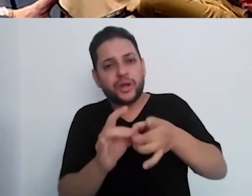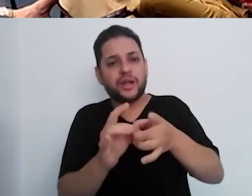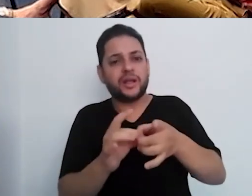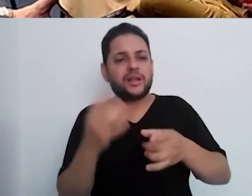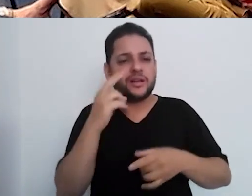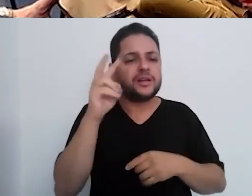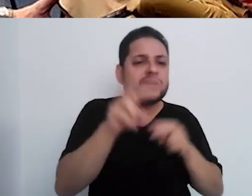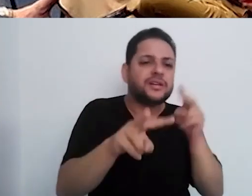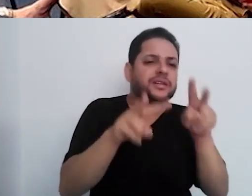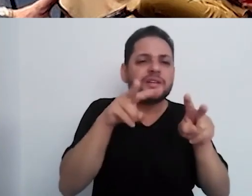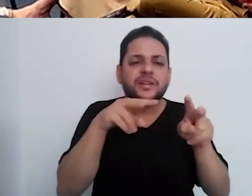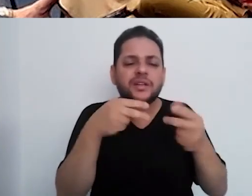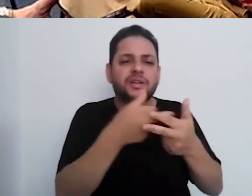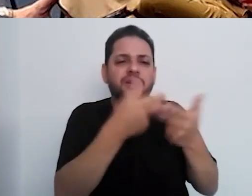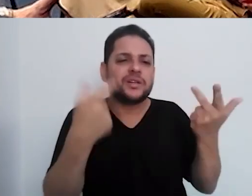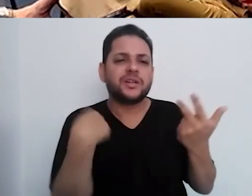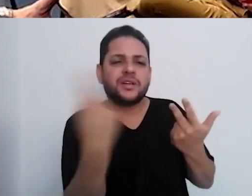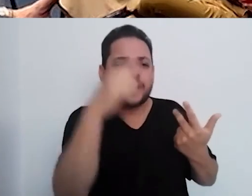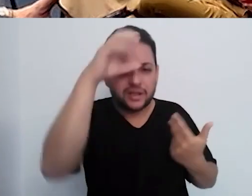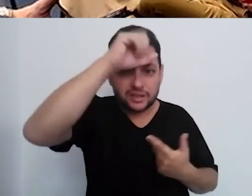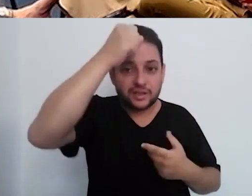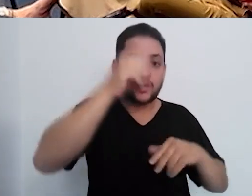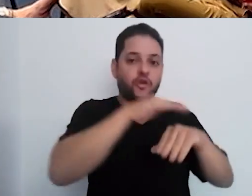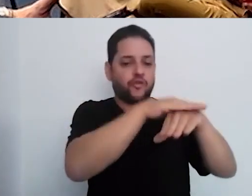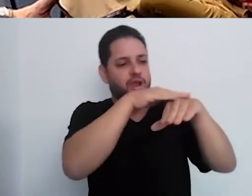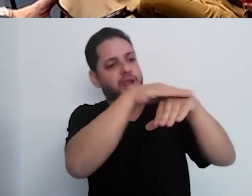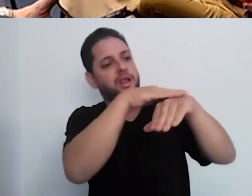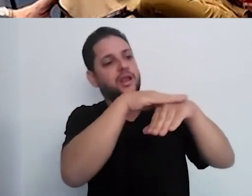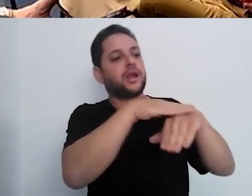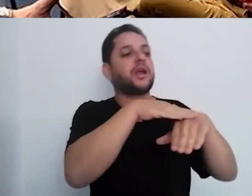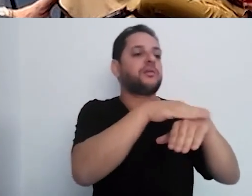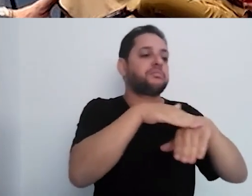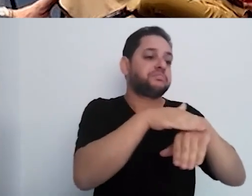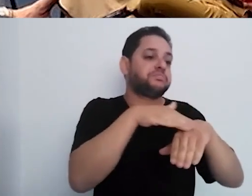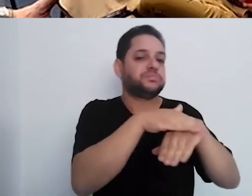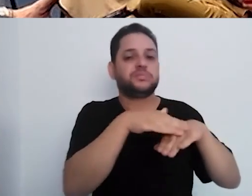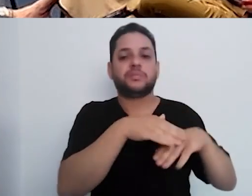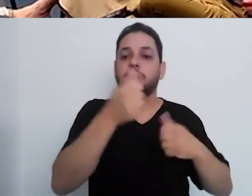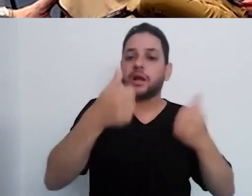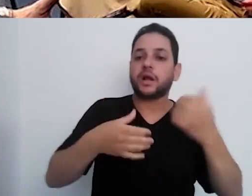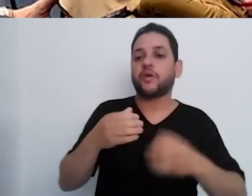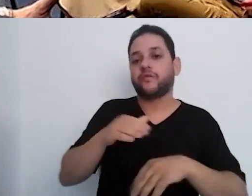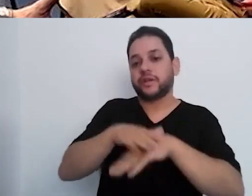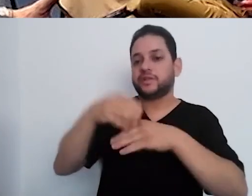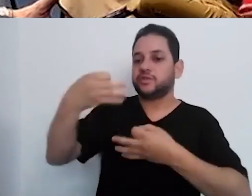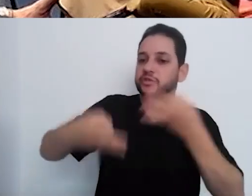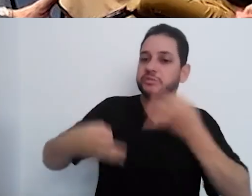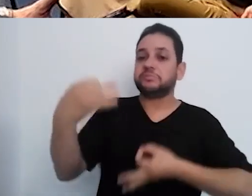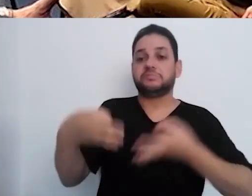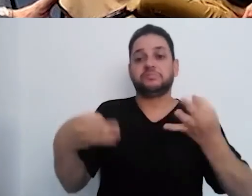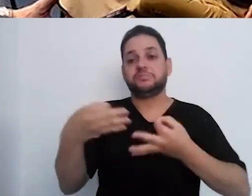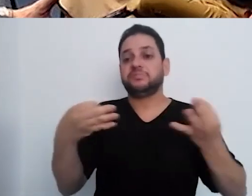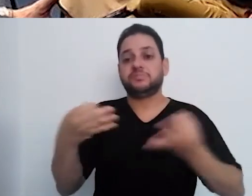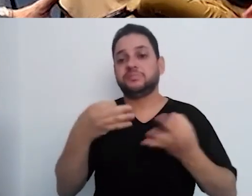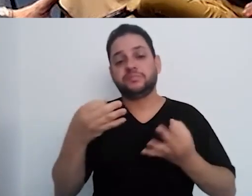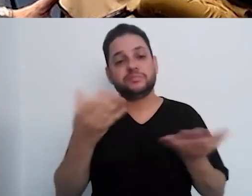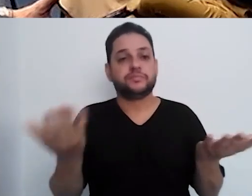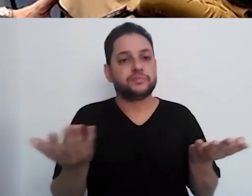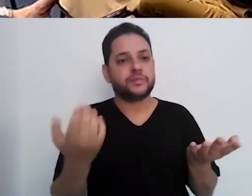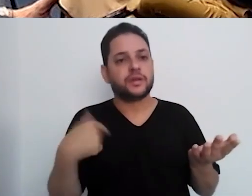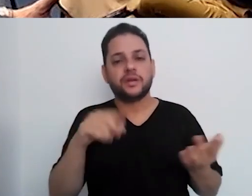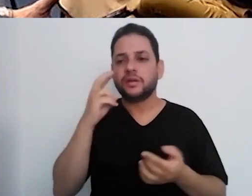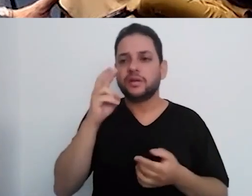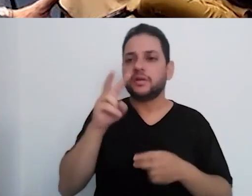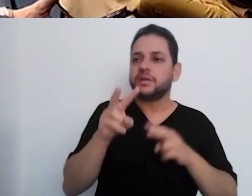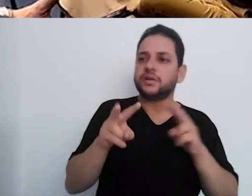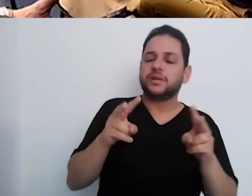gente tinha aprendido, as conversas que a gente tinha tido, a gente falando com juízes, enfim, com todo mundo. E ela, de repente, deu uma luz